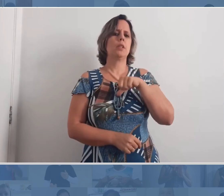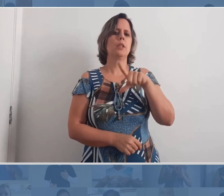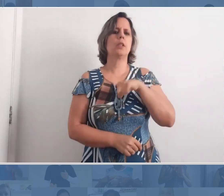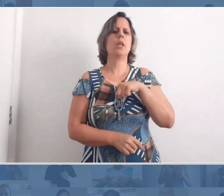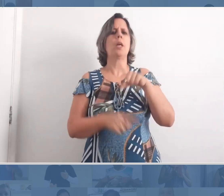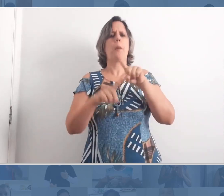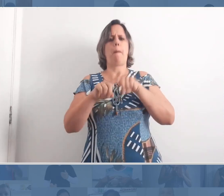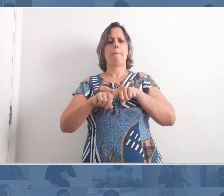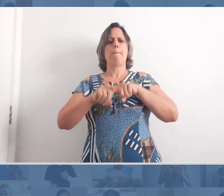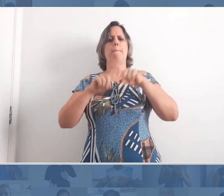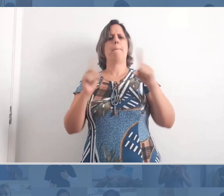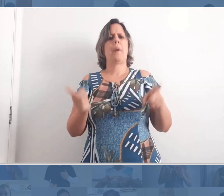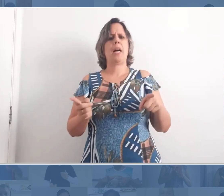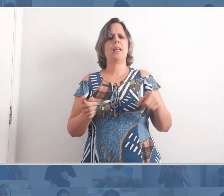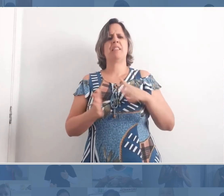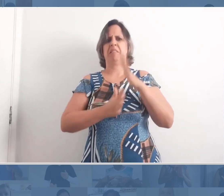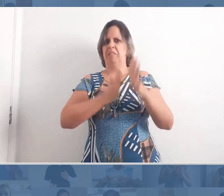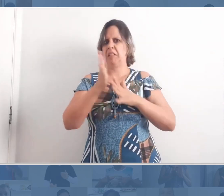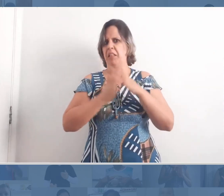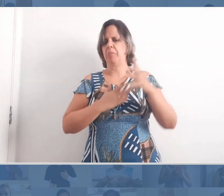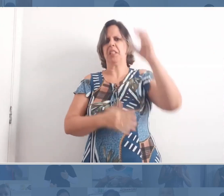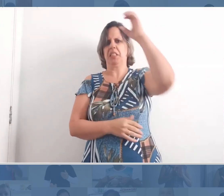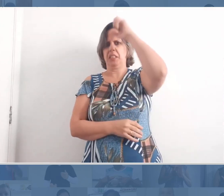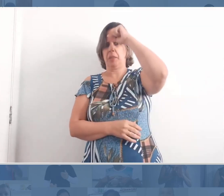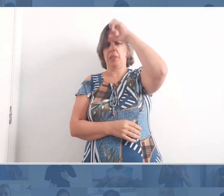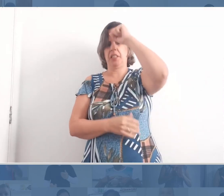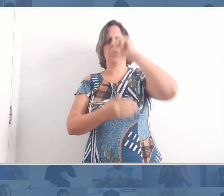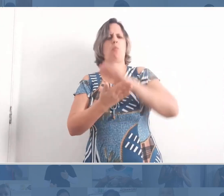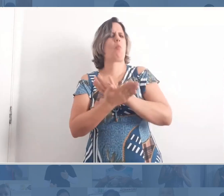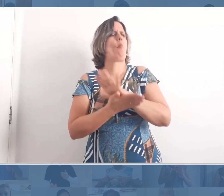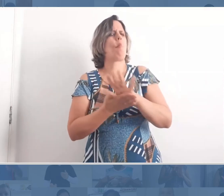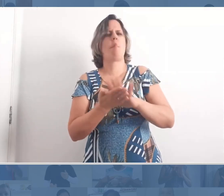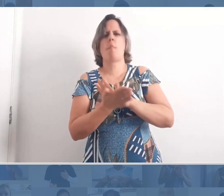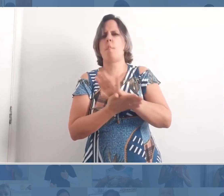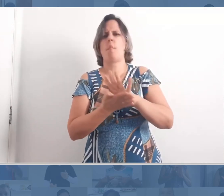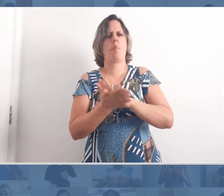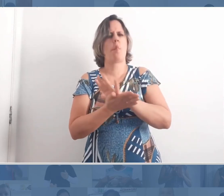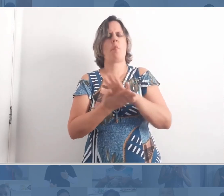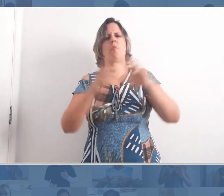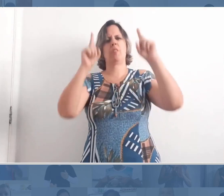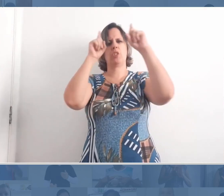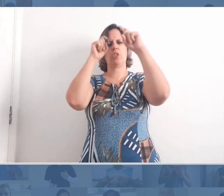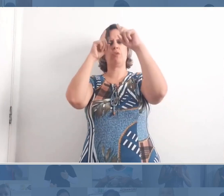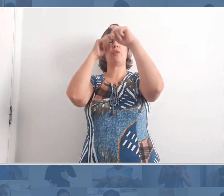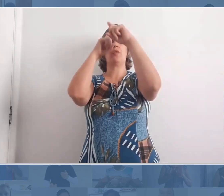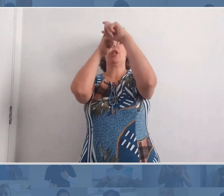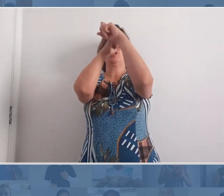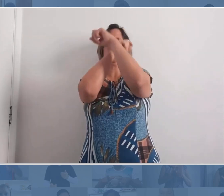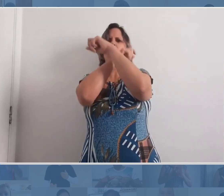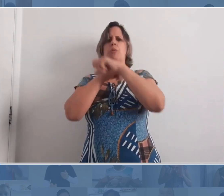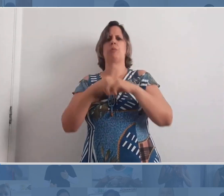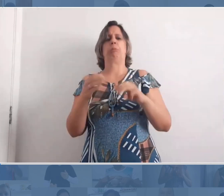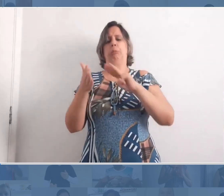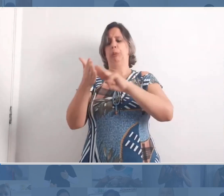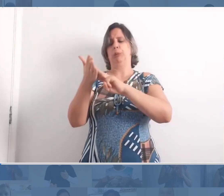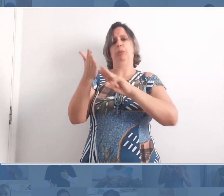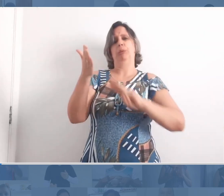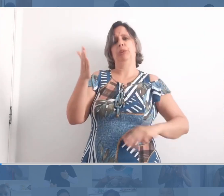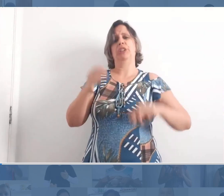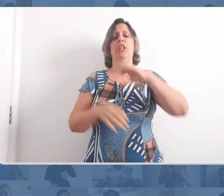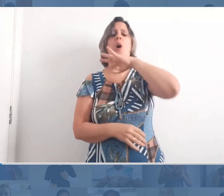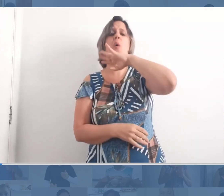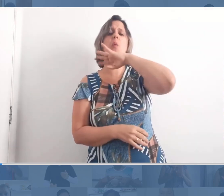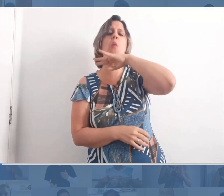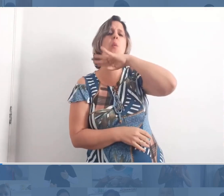o método na prática e passando a ter esse domínio da Libras, olha a sinalização dela. A sinalização